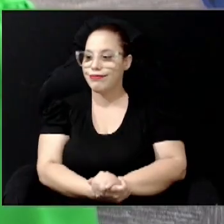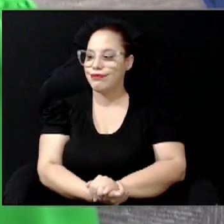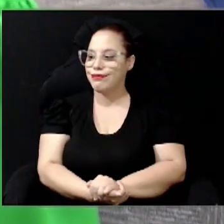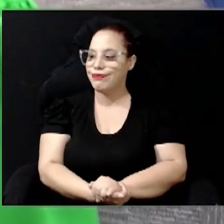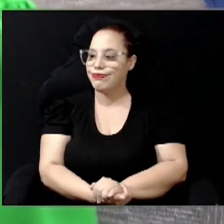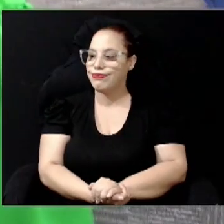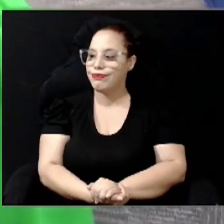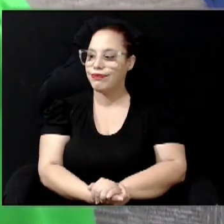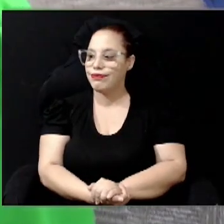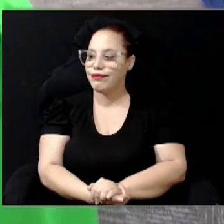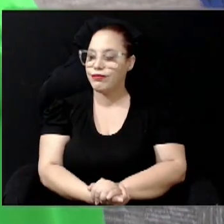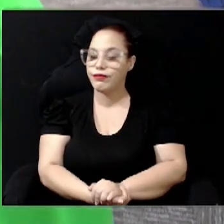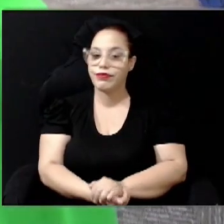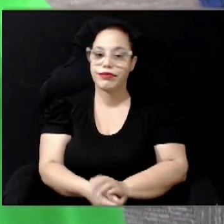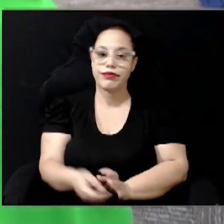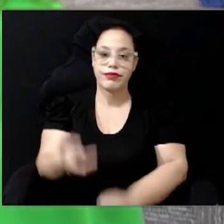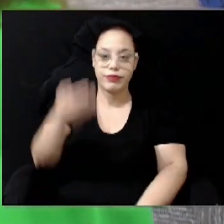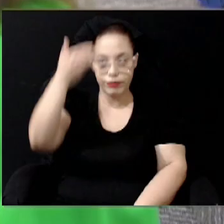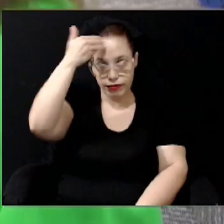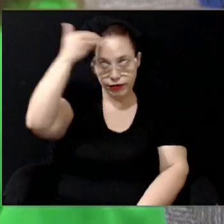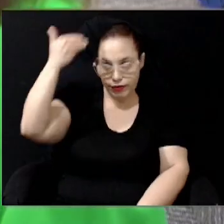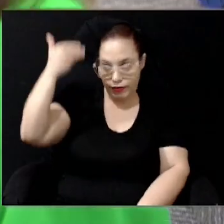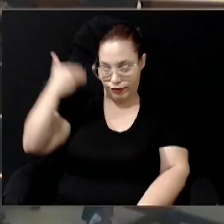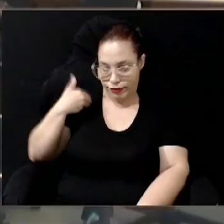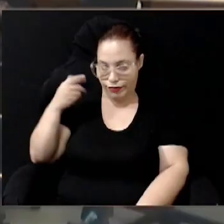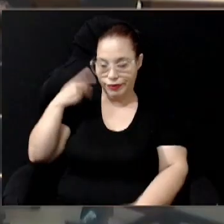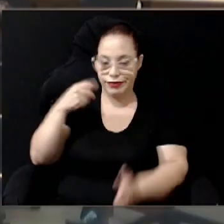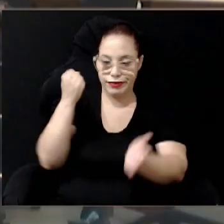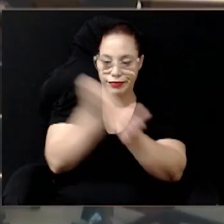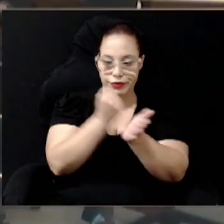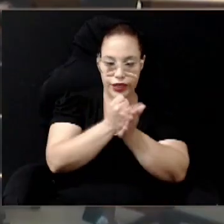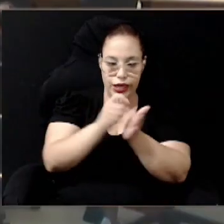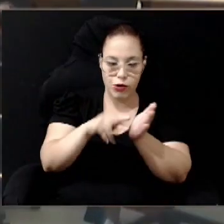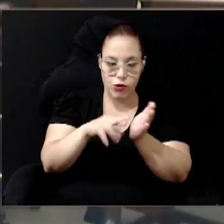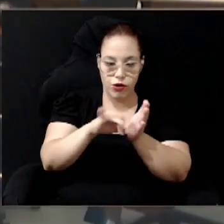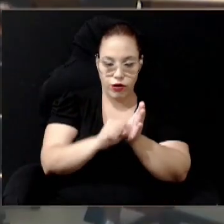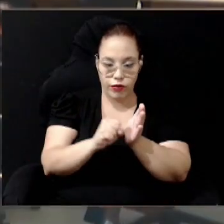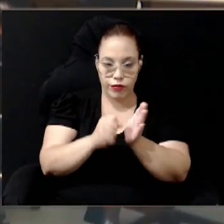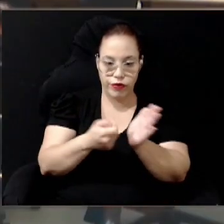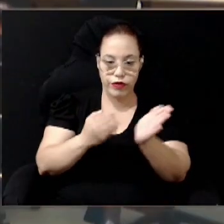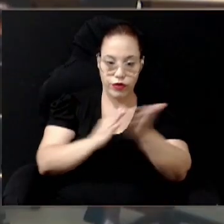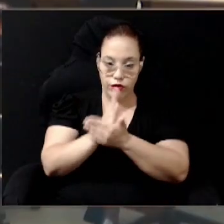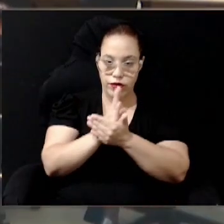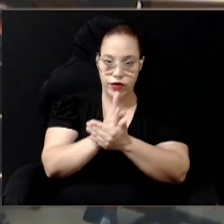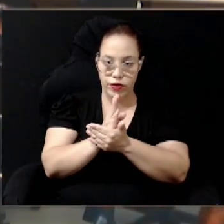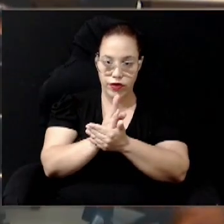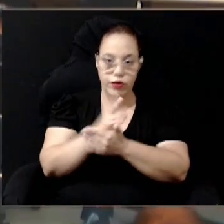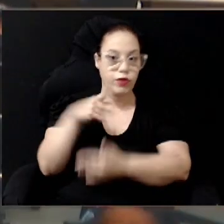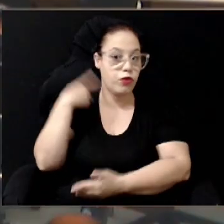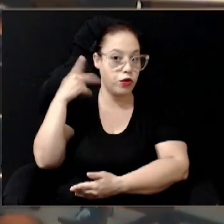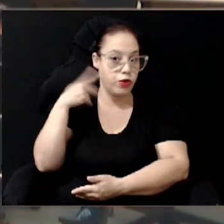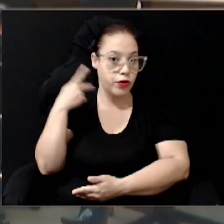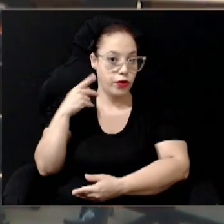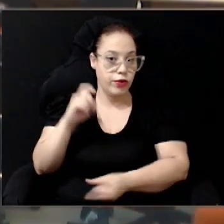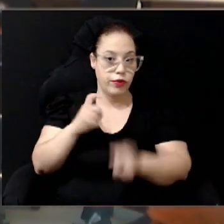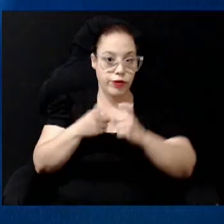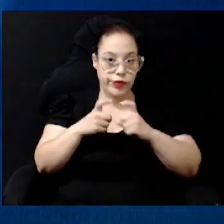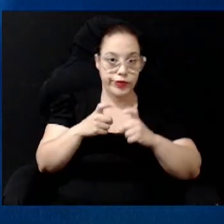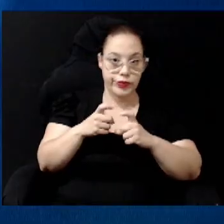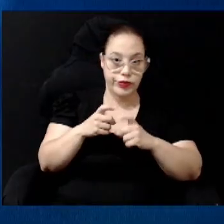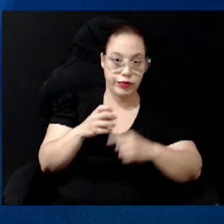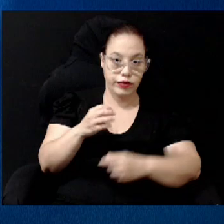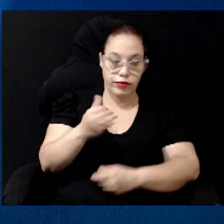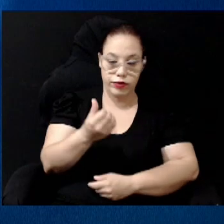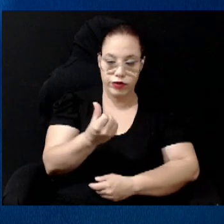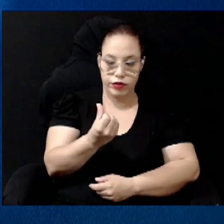A vereadora Débora Palermo protocolou uma moção e que foi aprovada pelos vereadores na reunião ordinária de número 61,